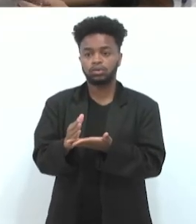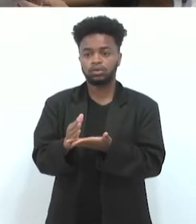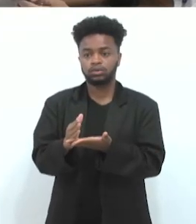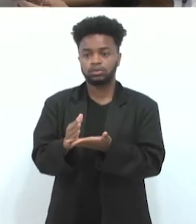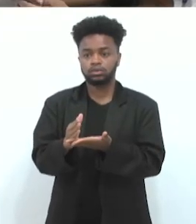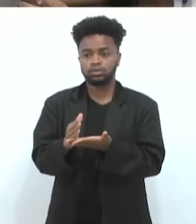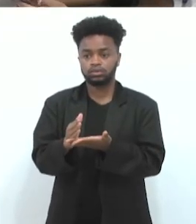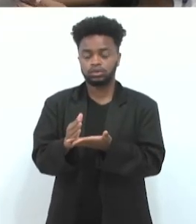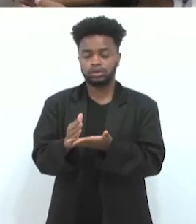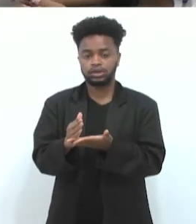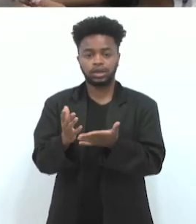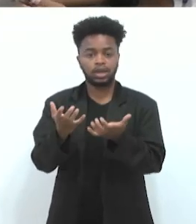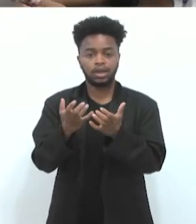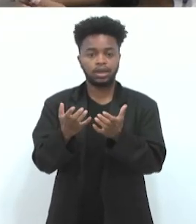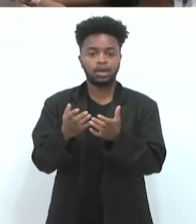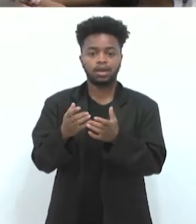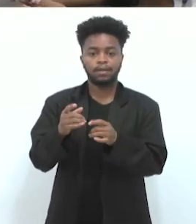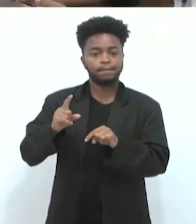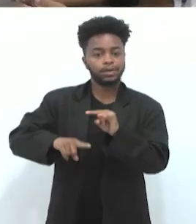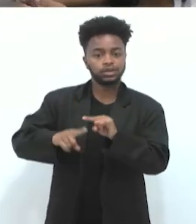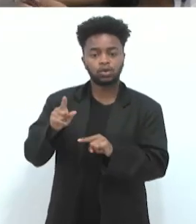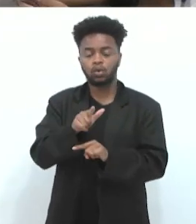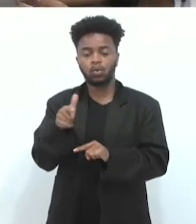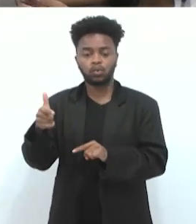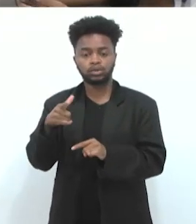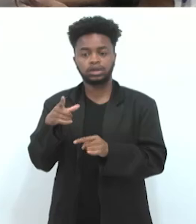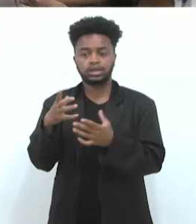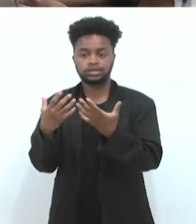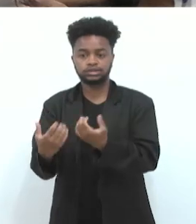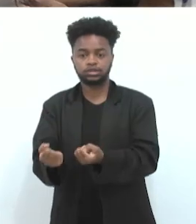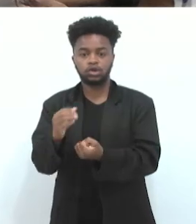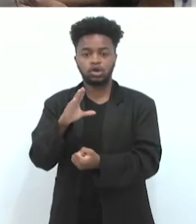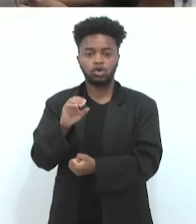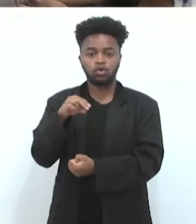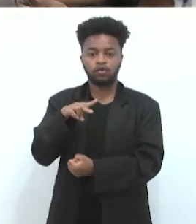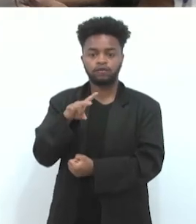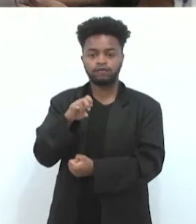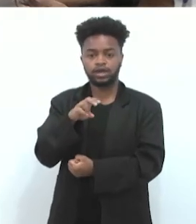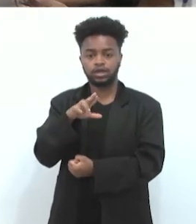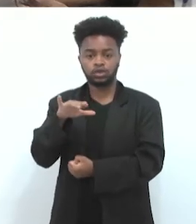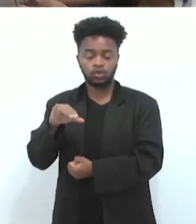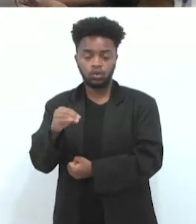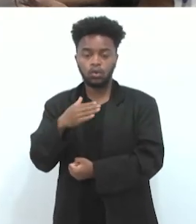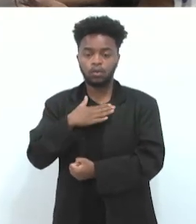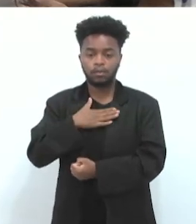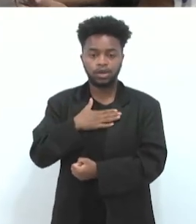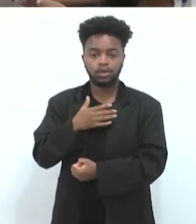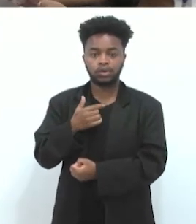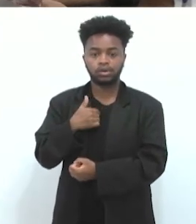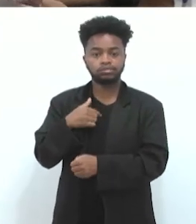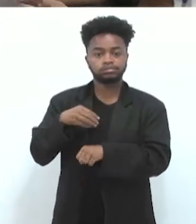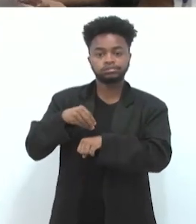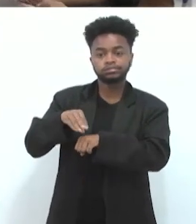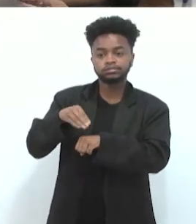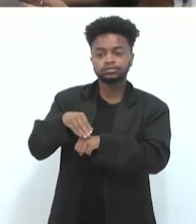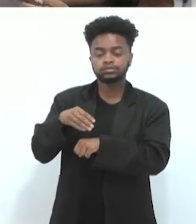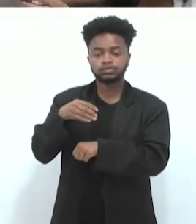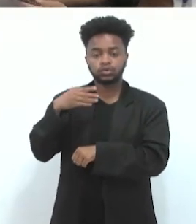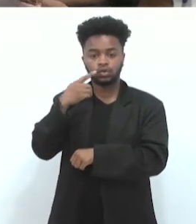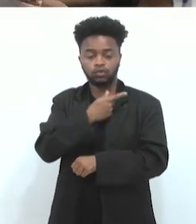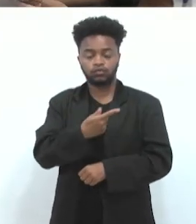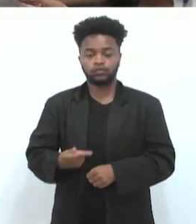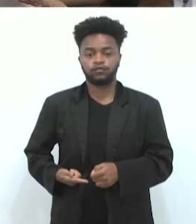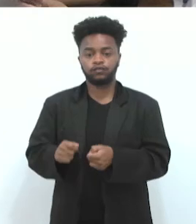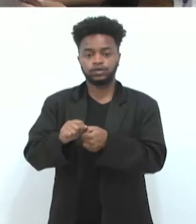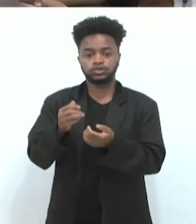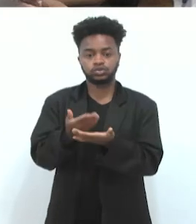o produto em si, outro aderiu ao convênio, o meu outro delegando para o governador fazer os estudos, etc., por causa do impacto. Independente cada um tem uma de